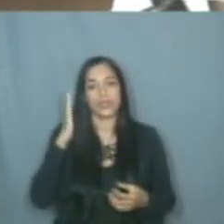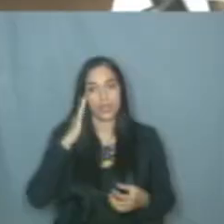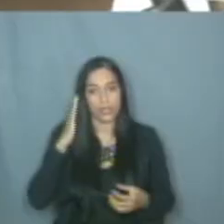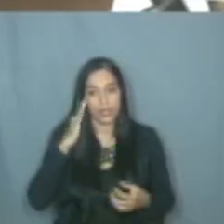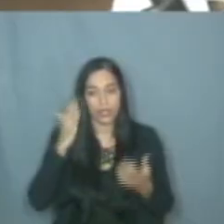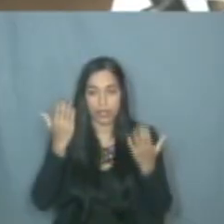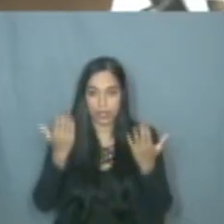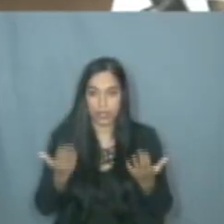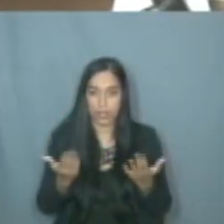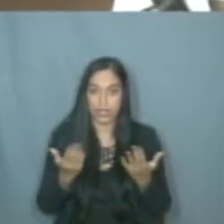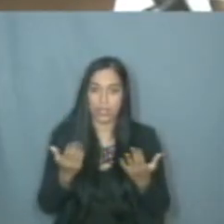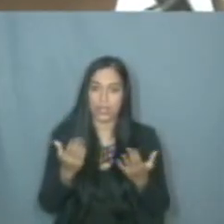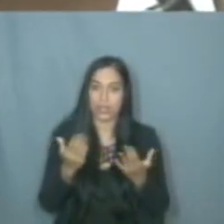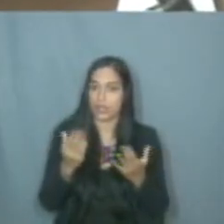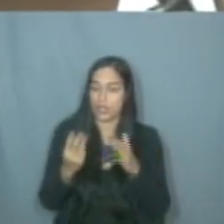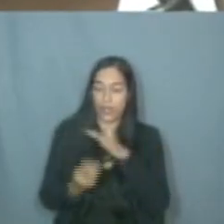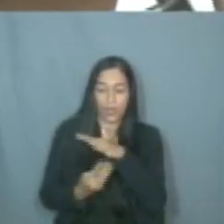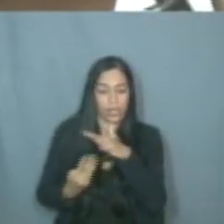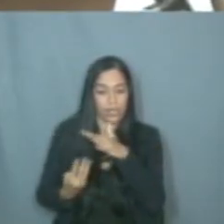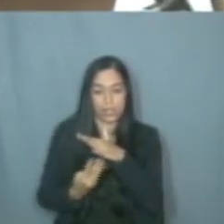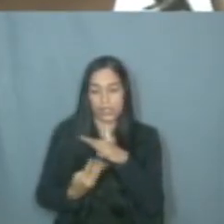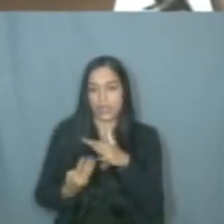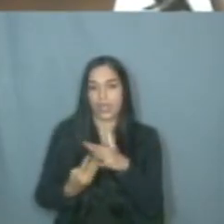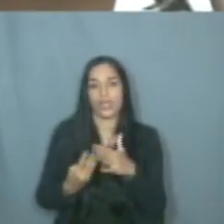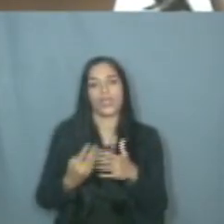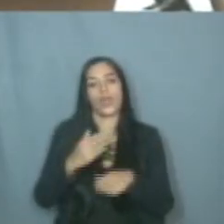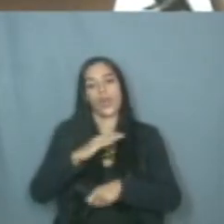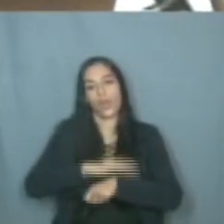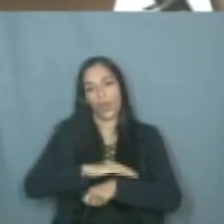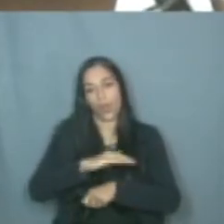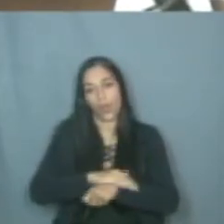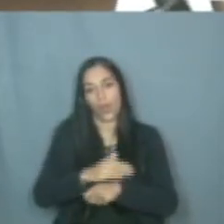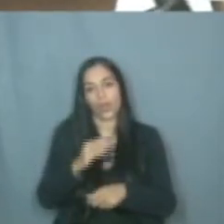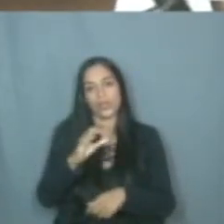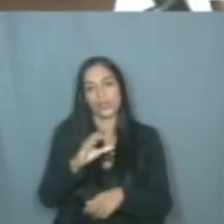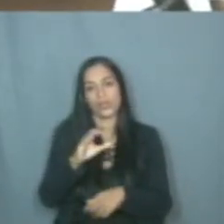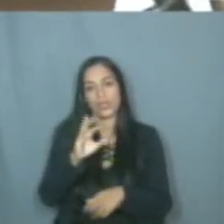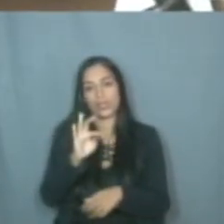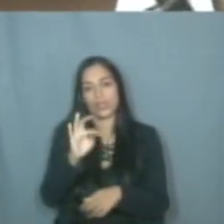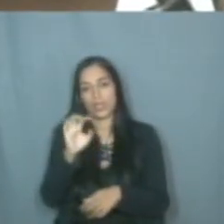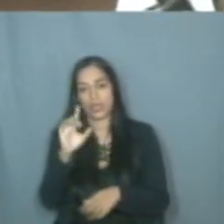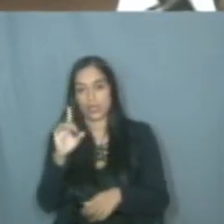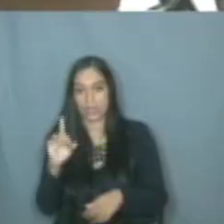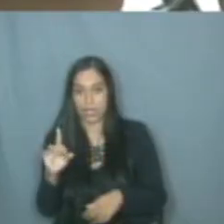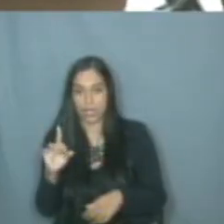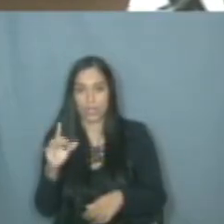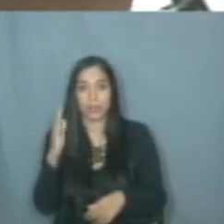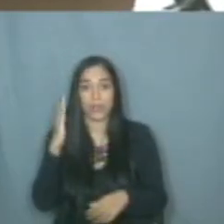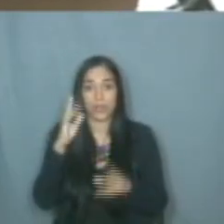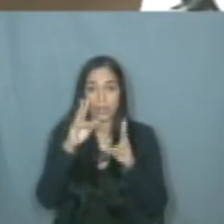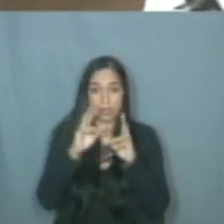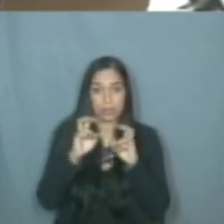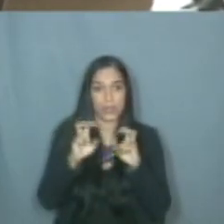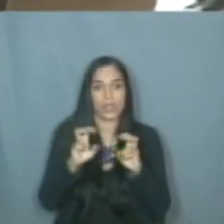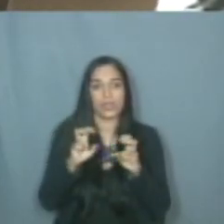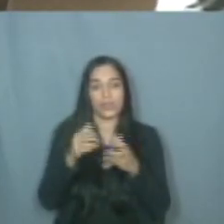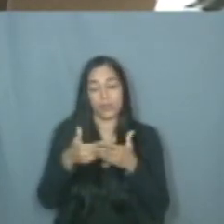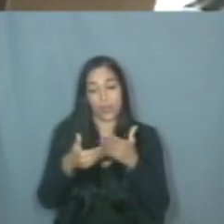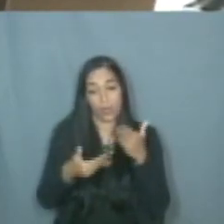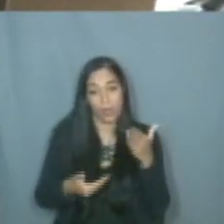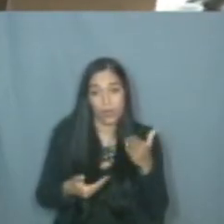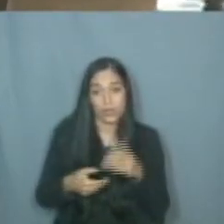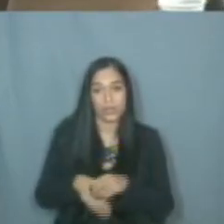parte. Não era contrato terceirizado, era contrato por tempo determinado, CTD. E aí, pelo que eu percebi, o